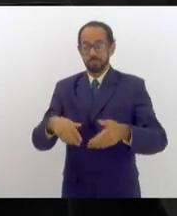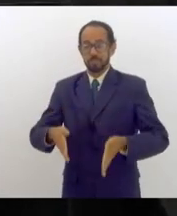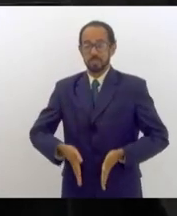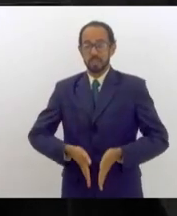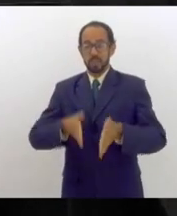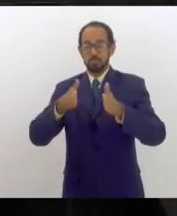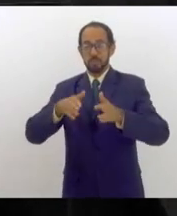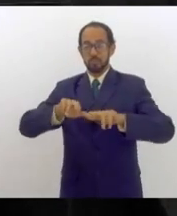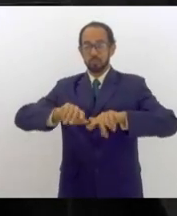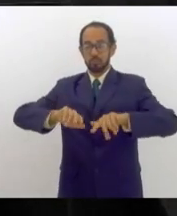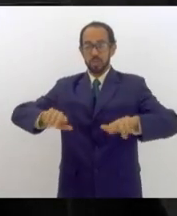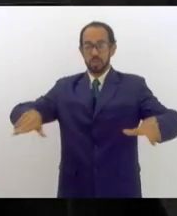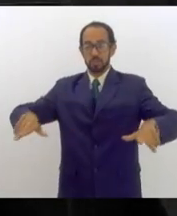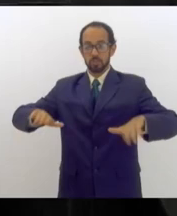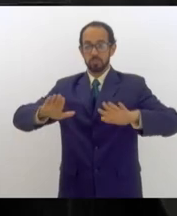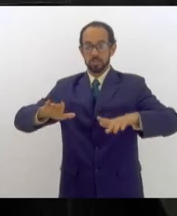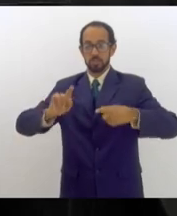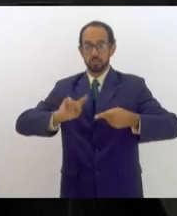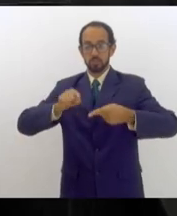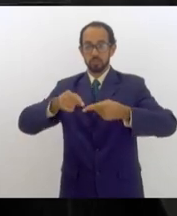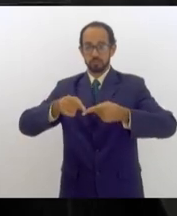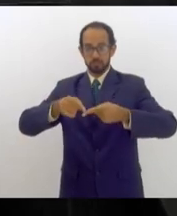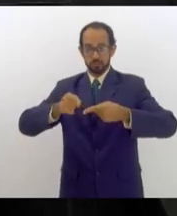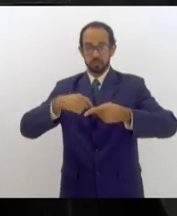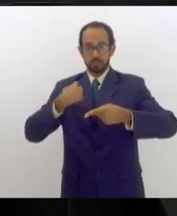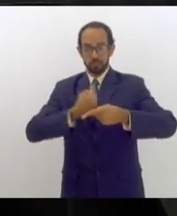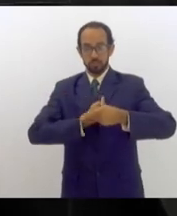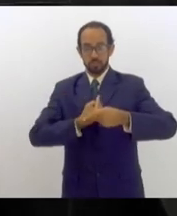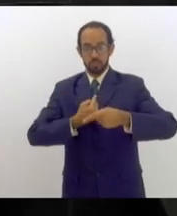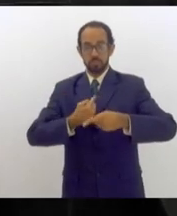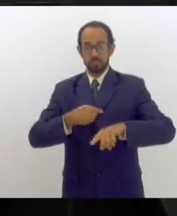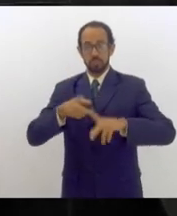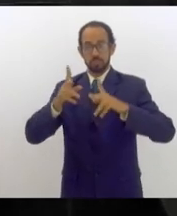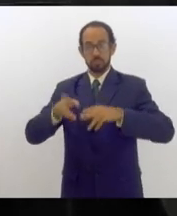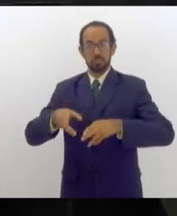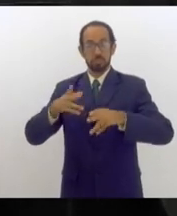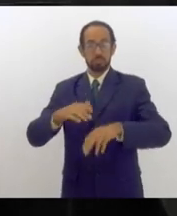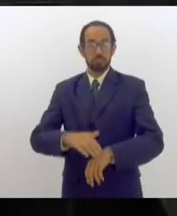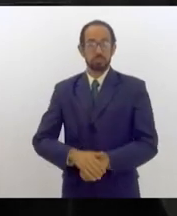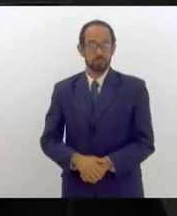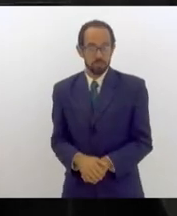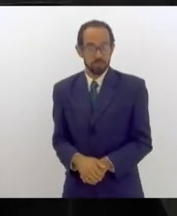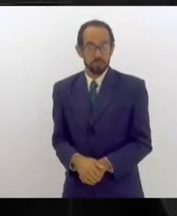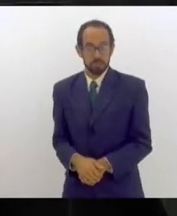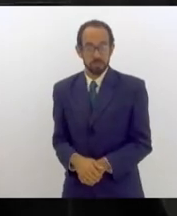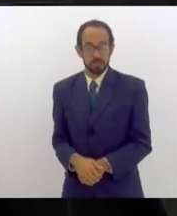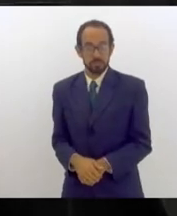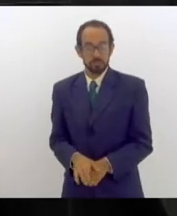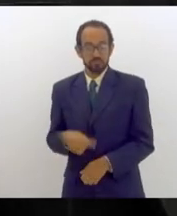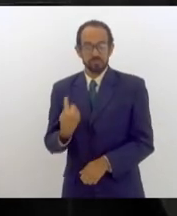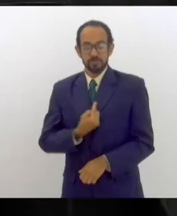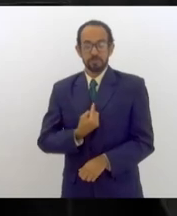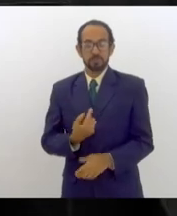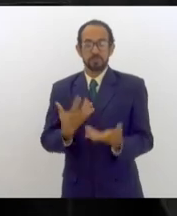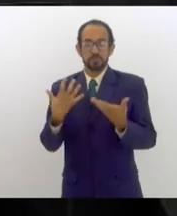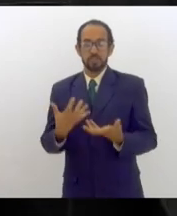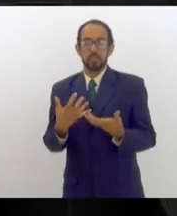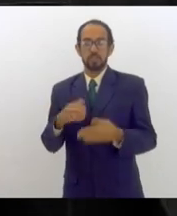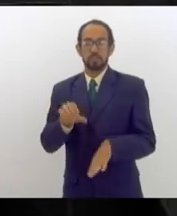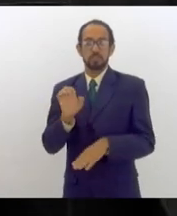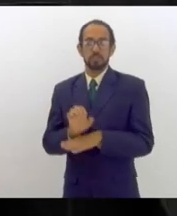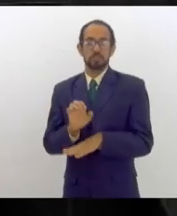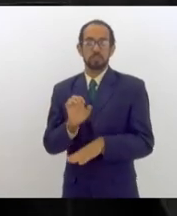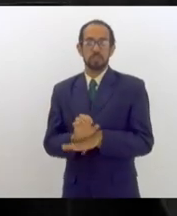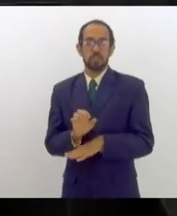mas os nossos objetivos como objetivo são os mesmos nós queremos o estado de